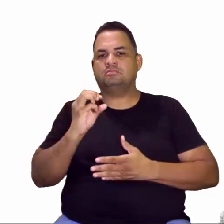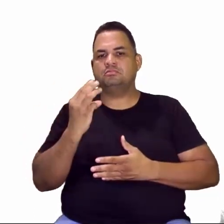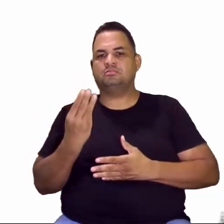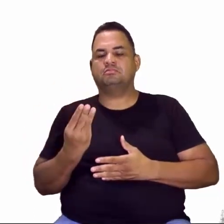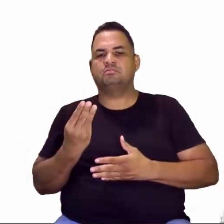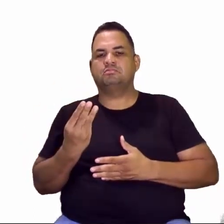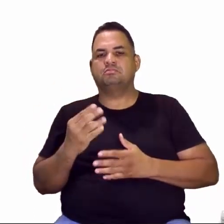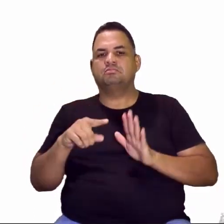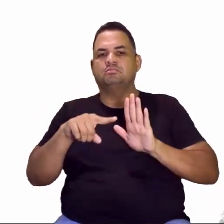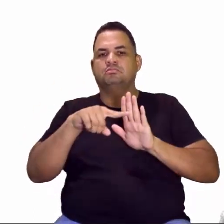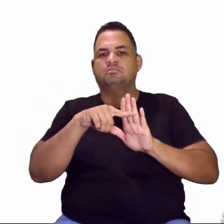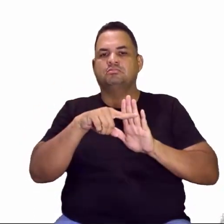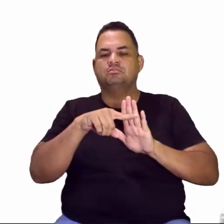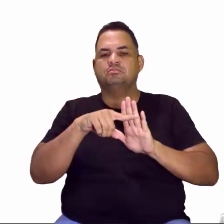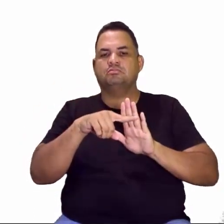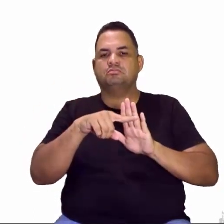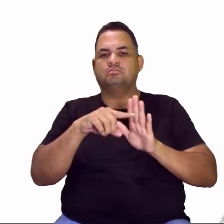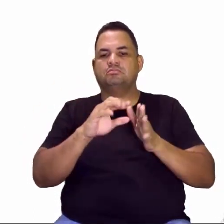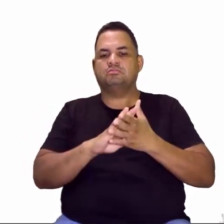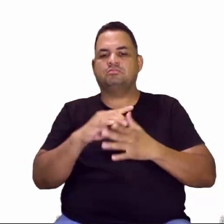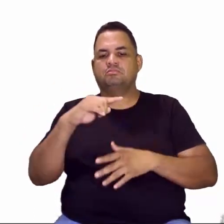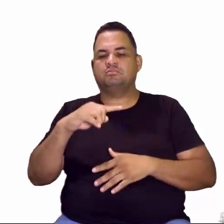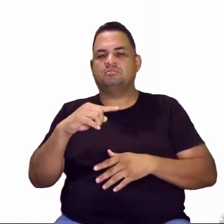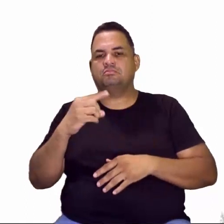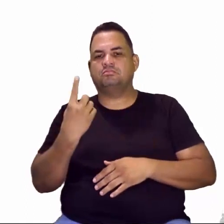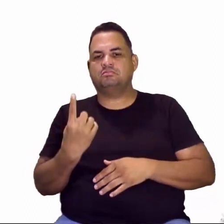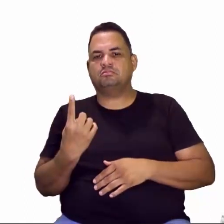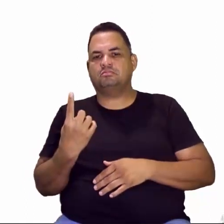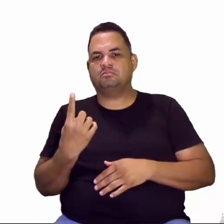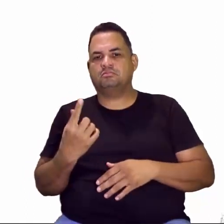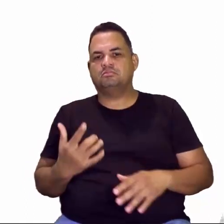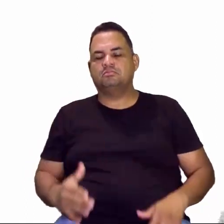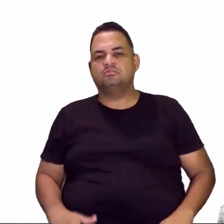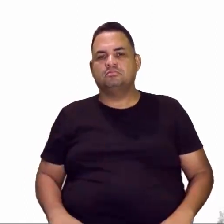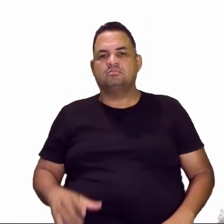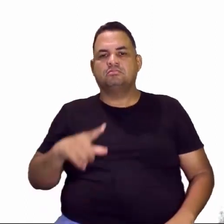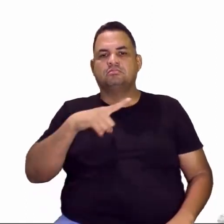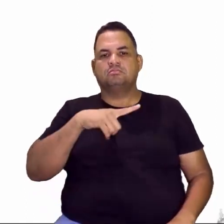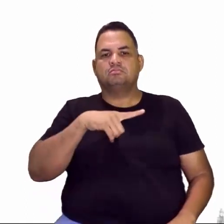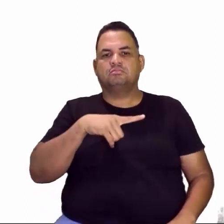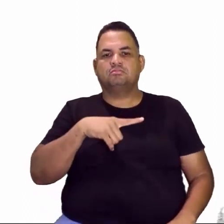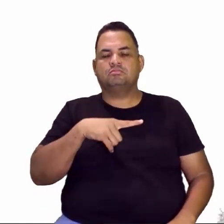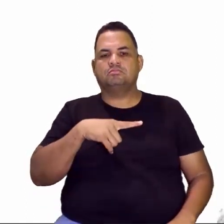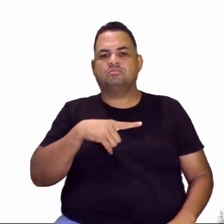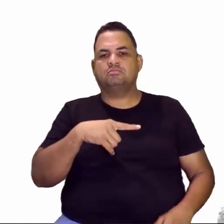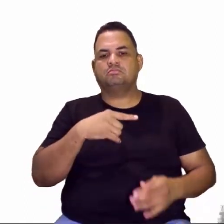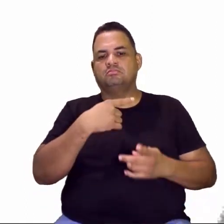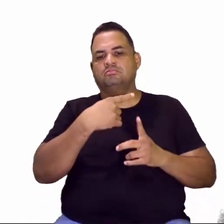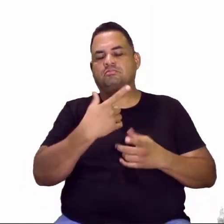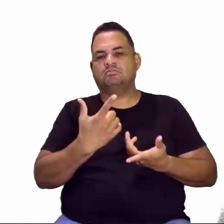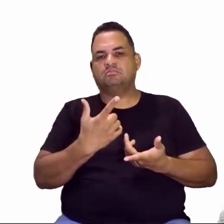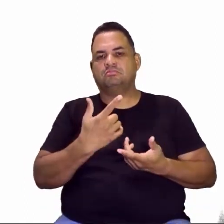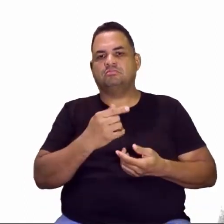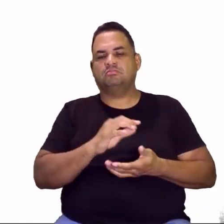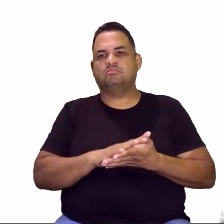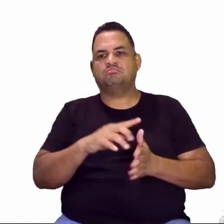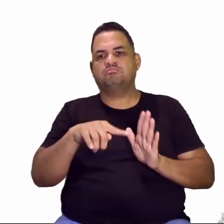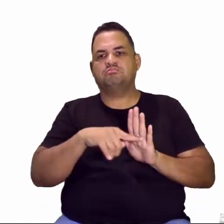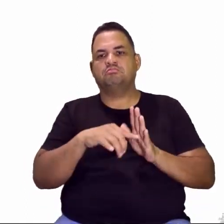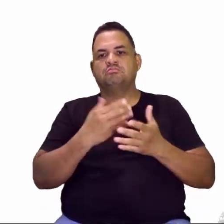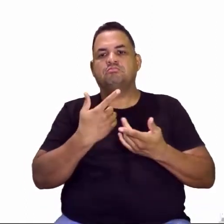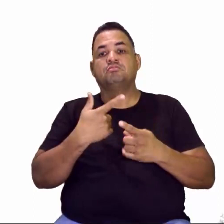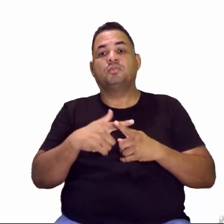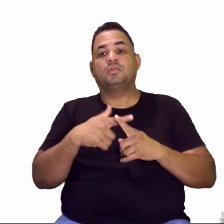NO3 é negativo de -1. Esse nitrato aí, ele vai ter uma carga negativa proveniente de um dos